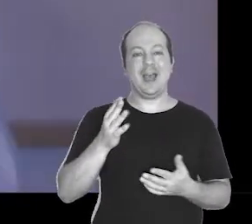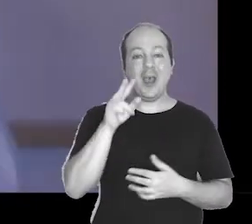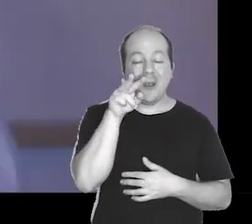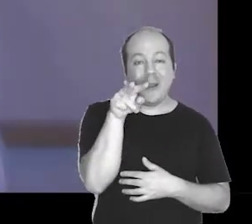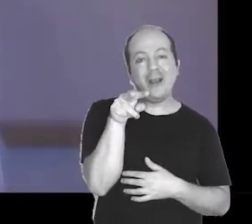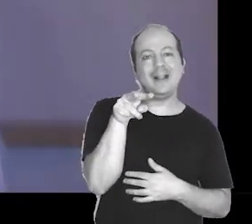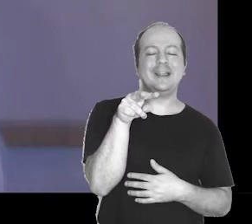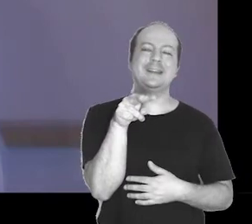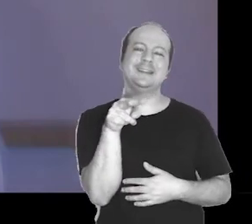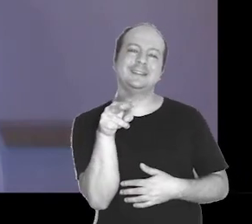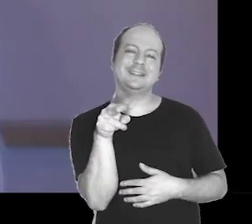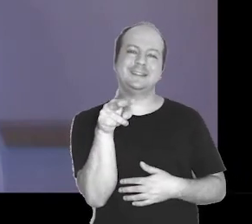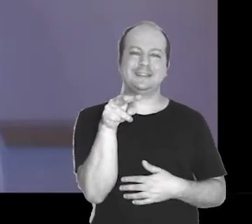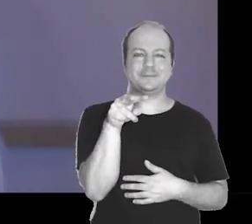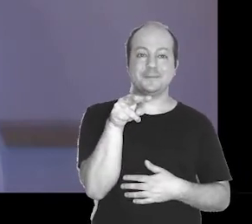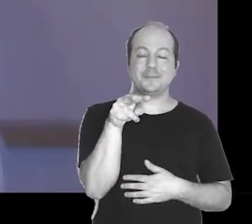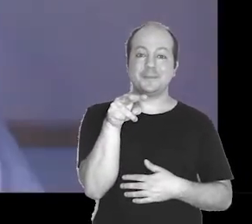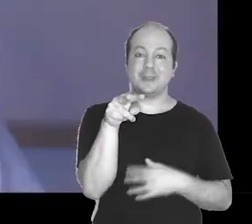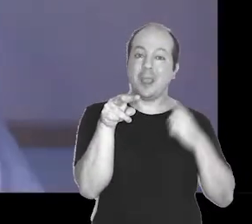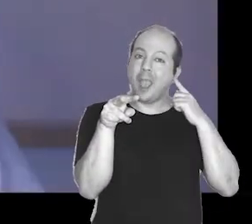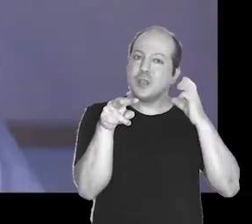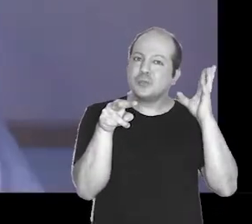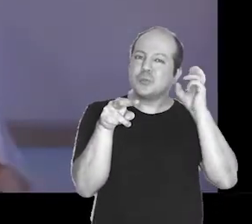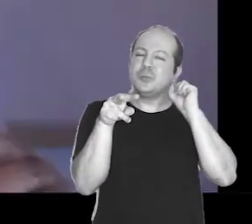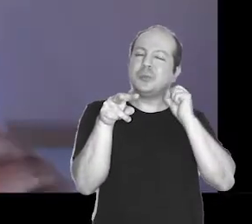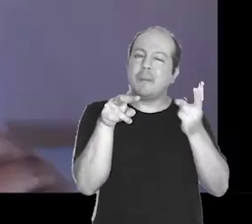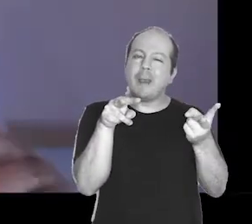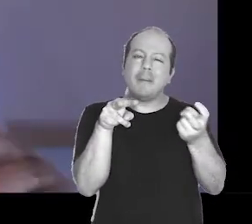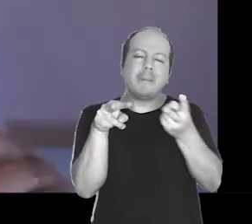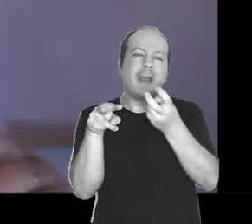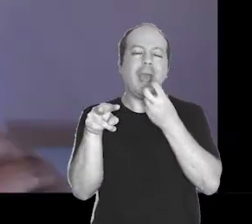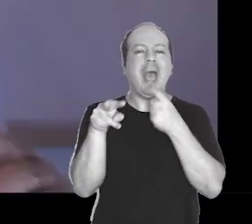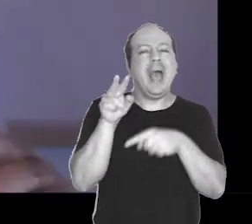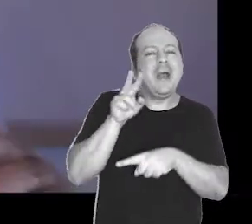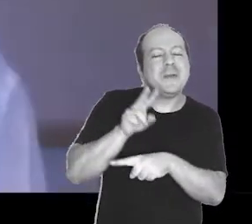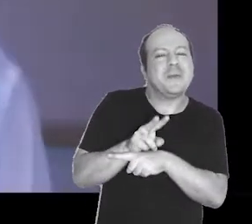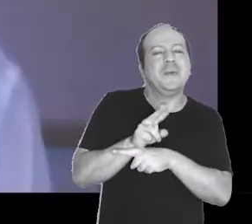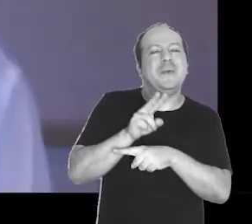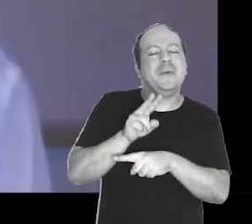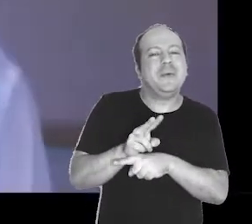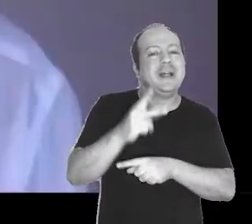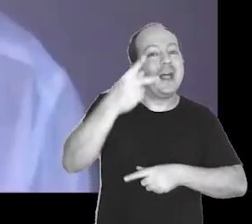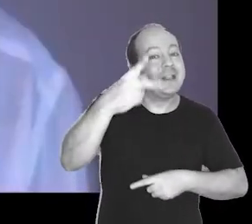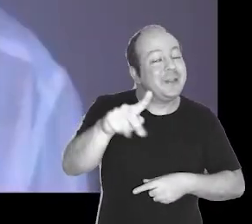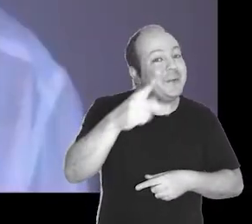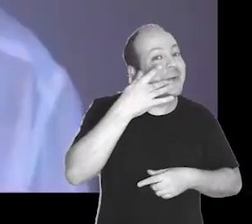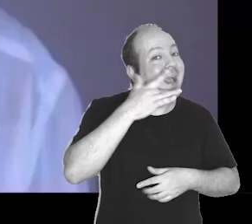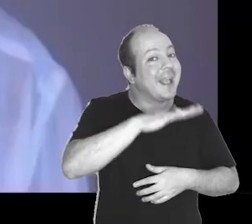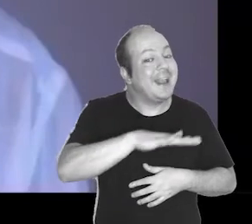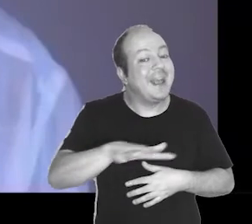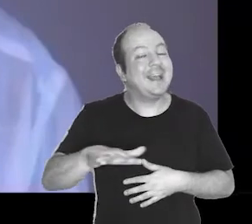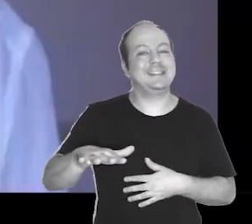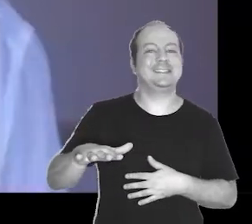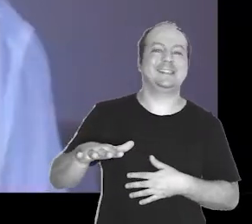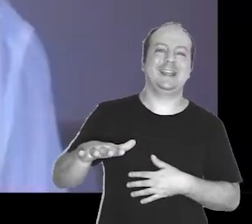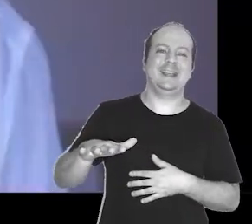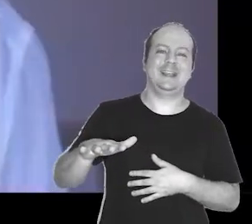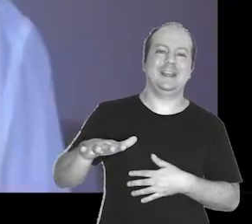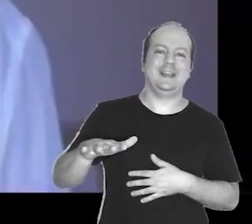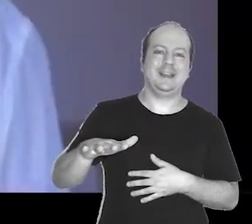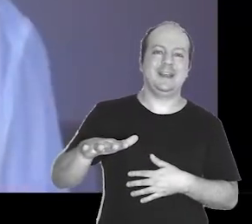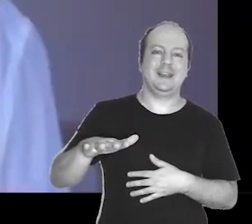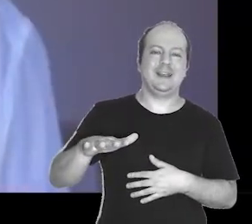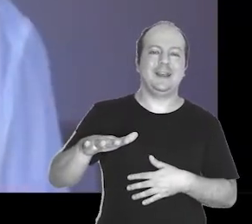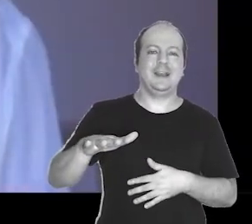olha, quem te escuta, quem cuida da sua criança.